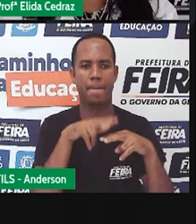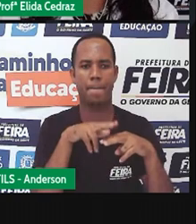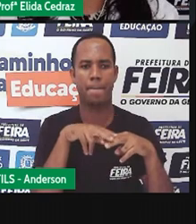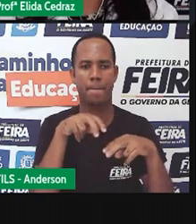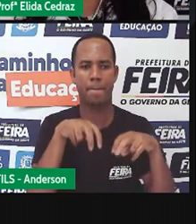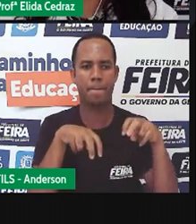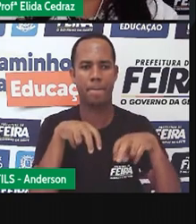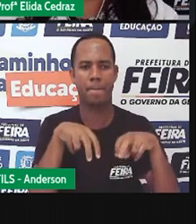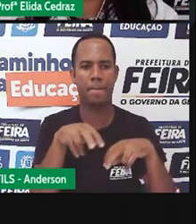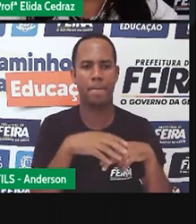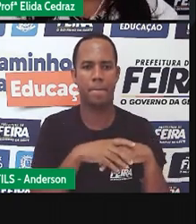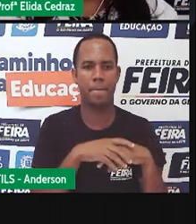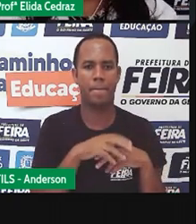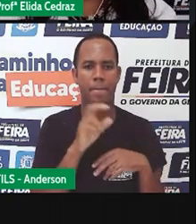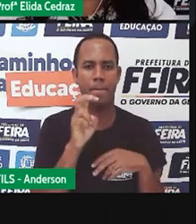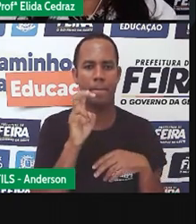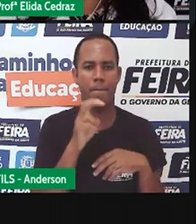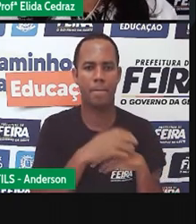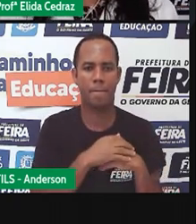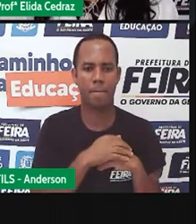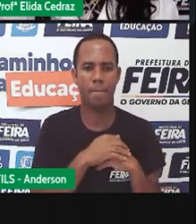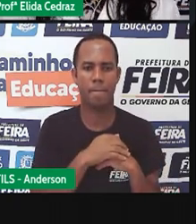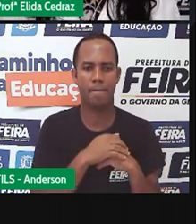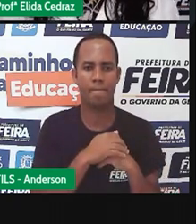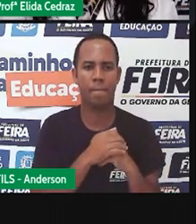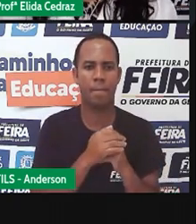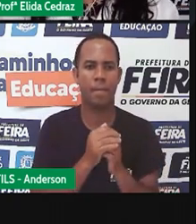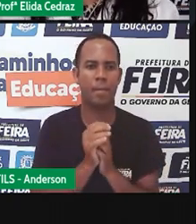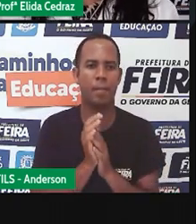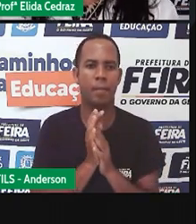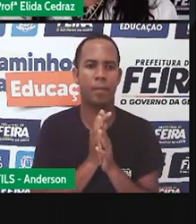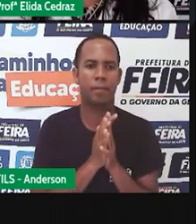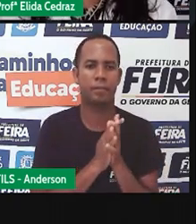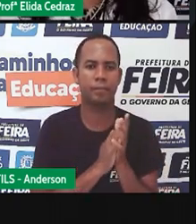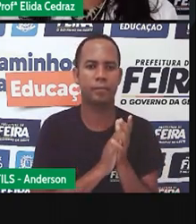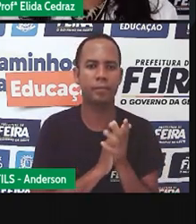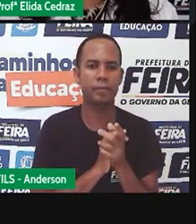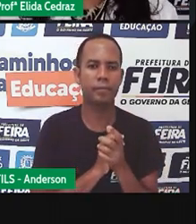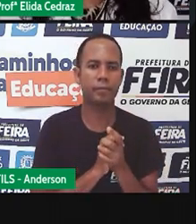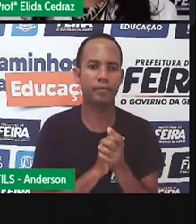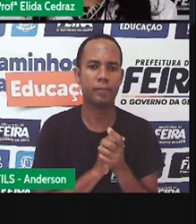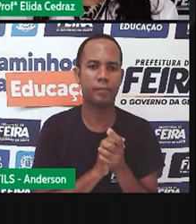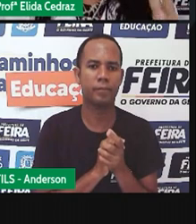foram? 5 círculos. E retângulos, vamos ver?